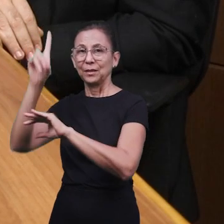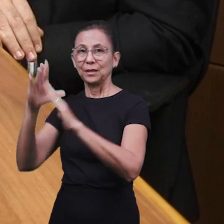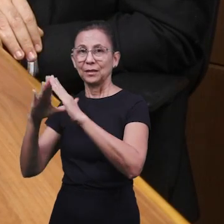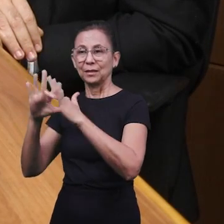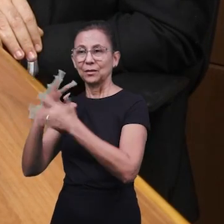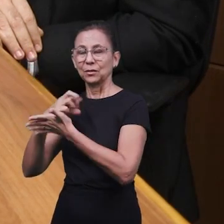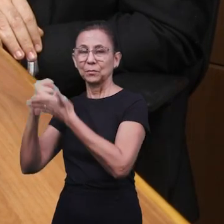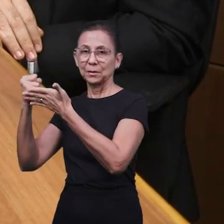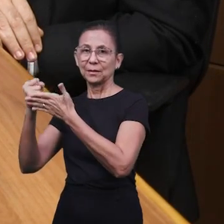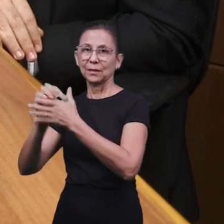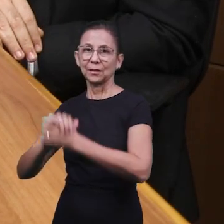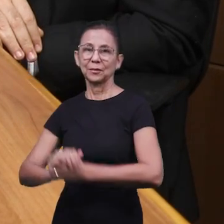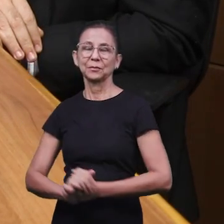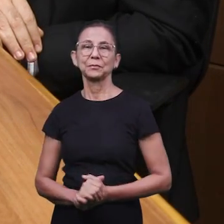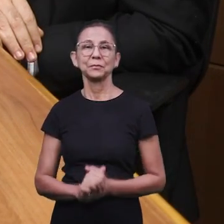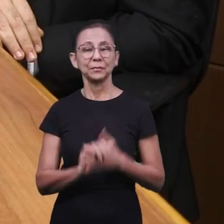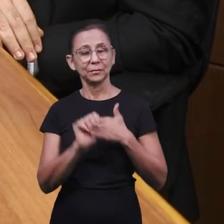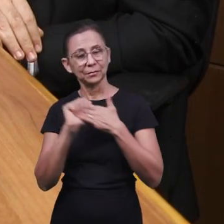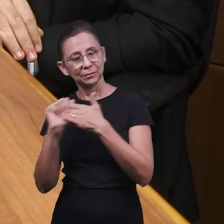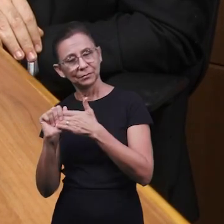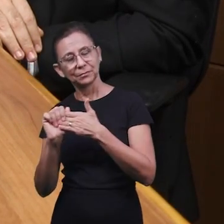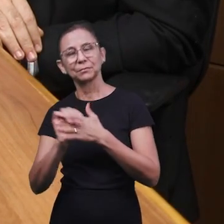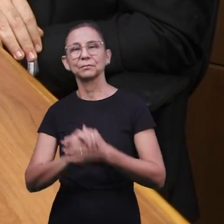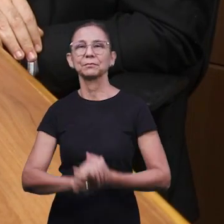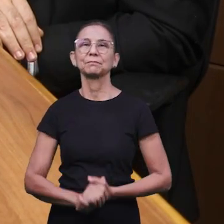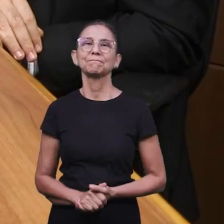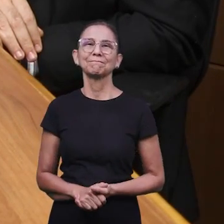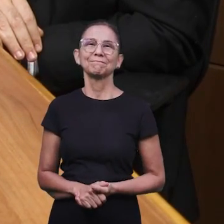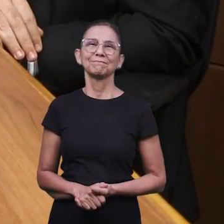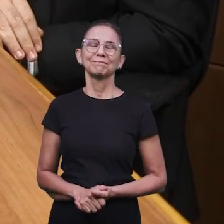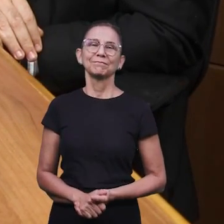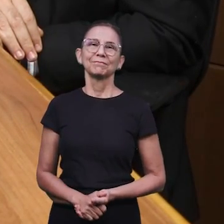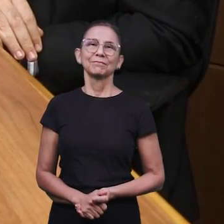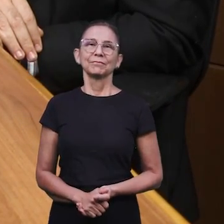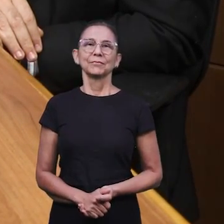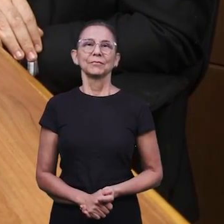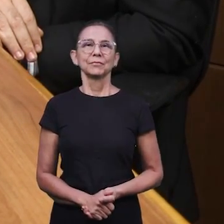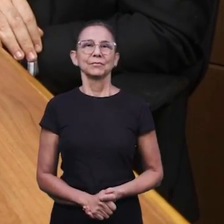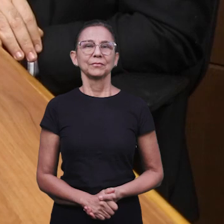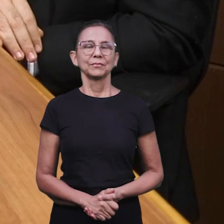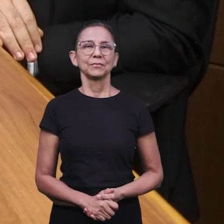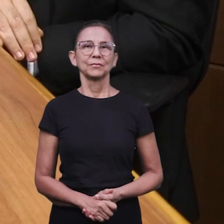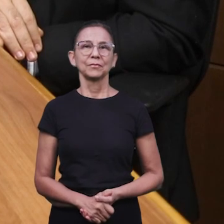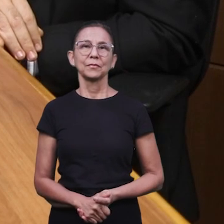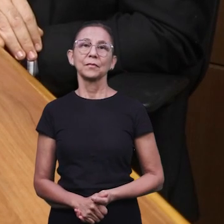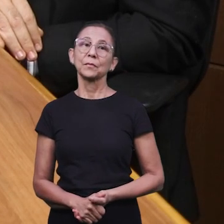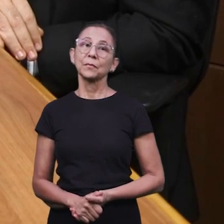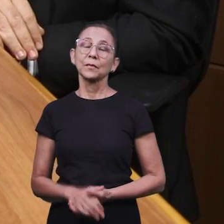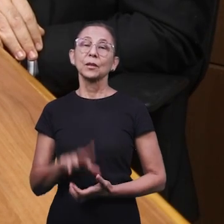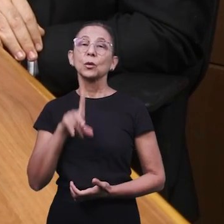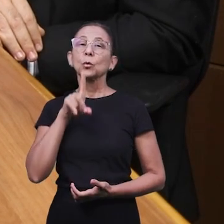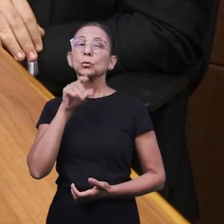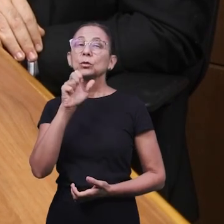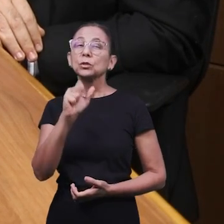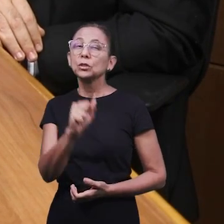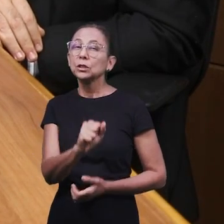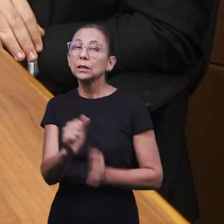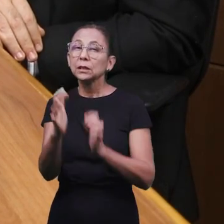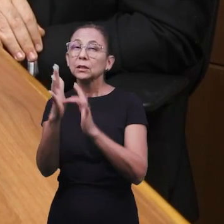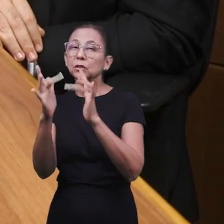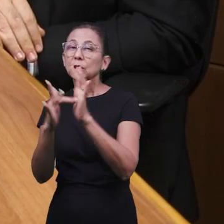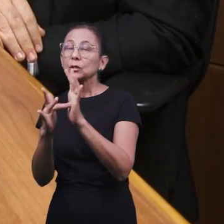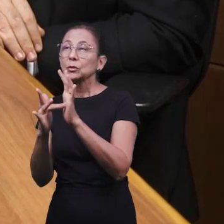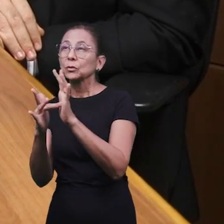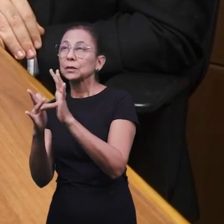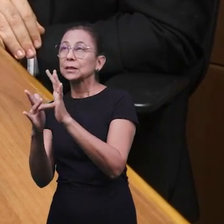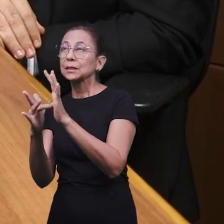igreja. E assim ela vai nos conduzindo nessa vida. Quando o Filho do Homem vier, porventura achará fé na